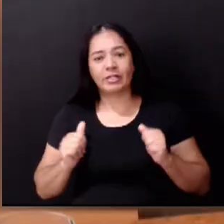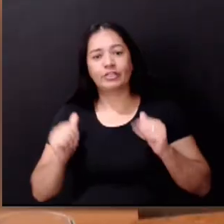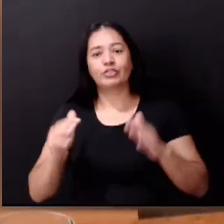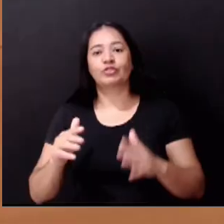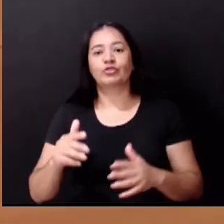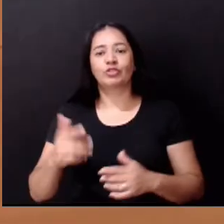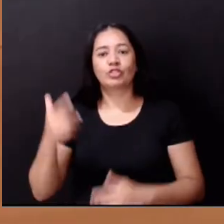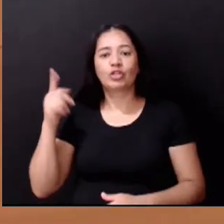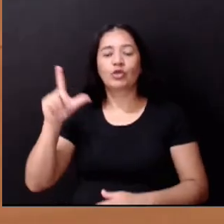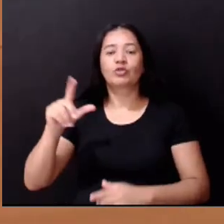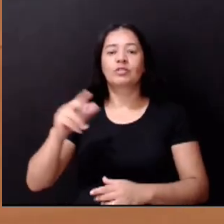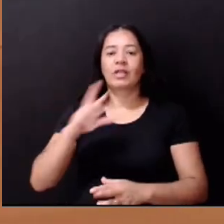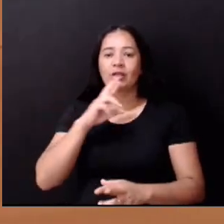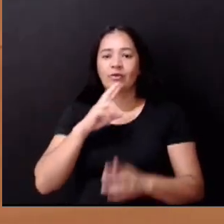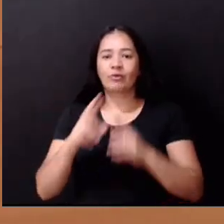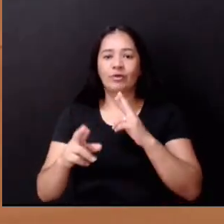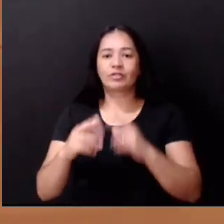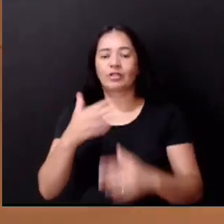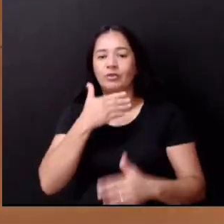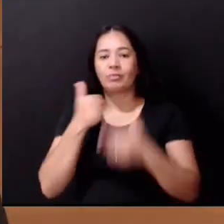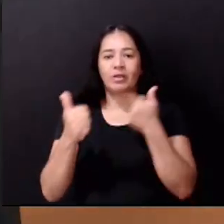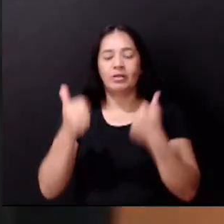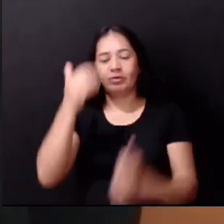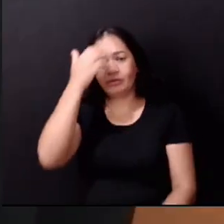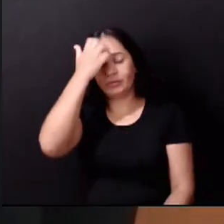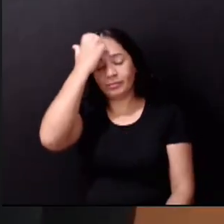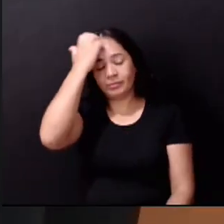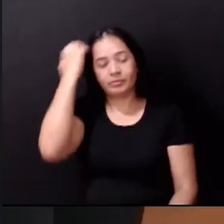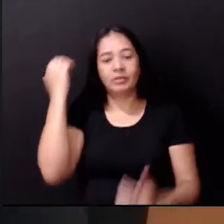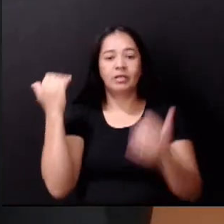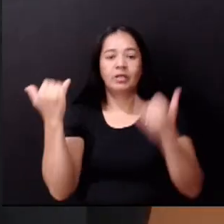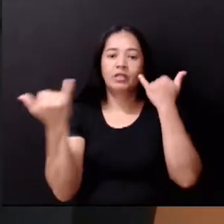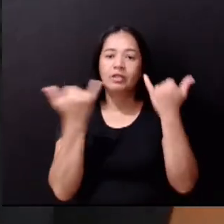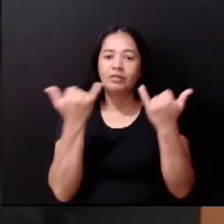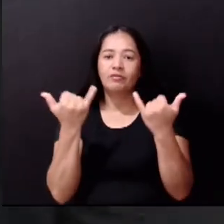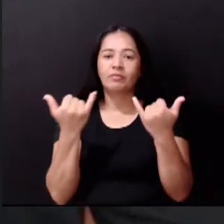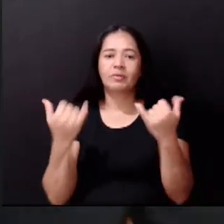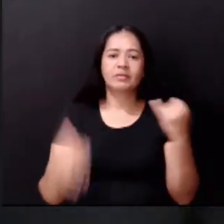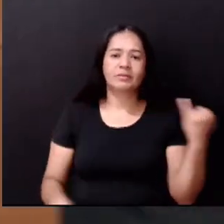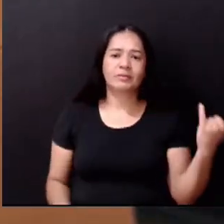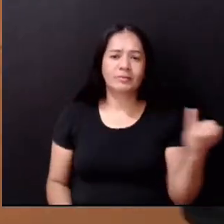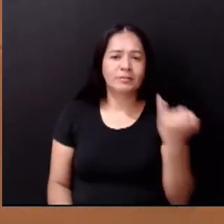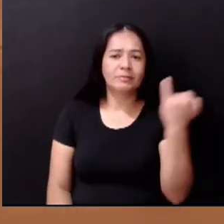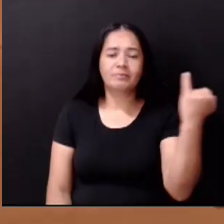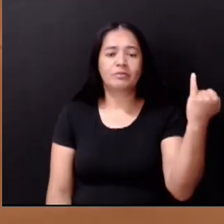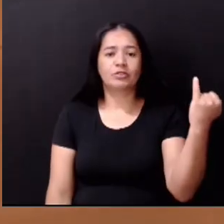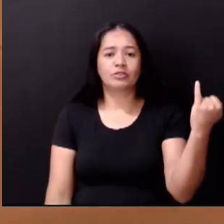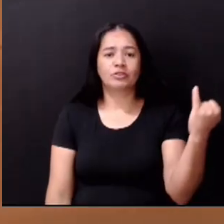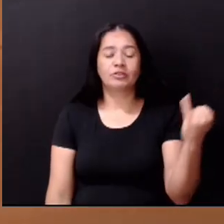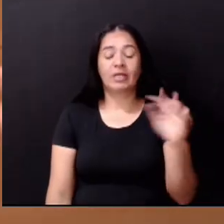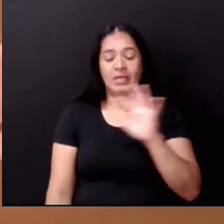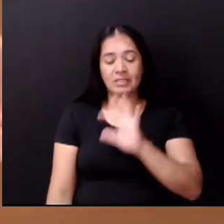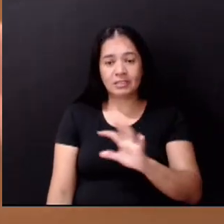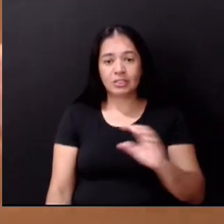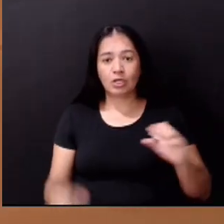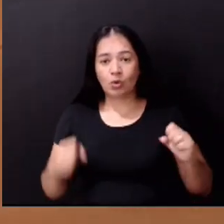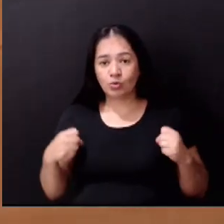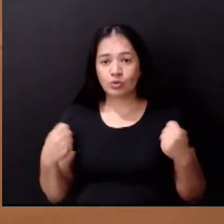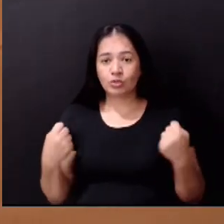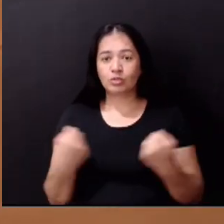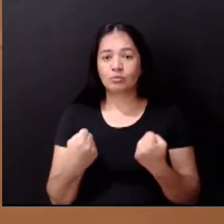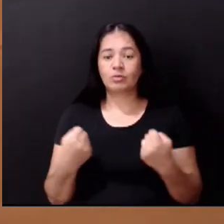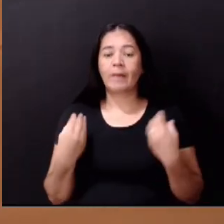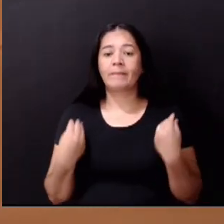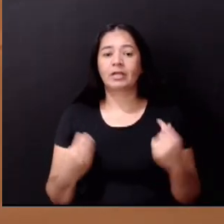resultado futuro. São informações ricas e é isso aí. O simpósio é para a gente ajuntar todas as partes